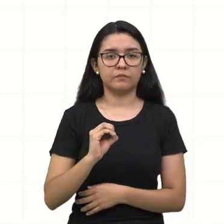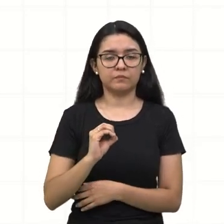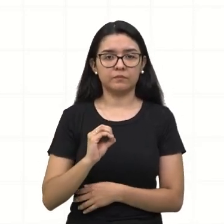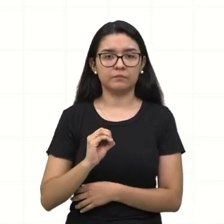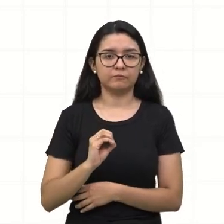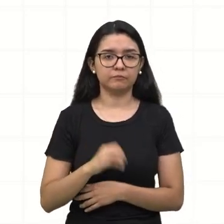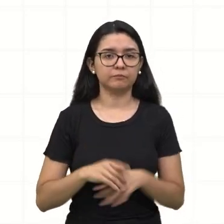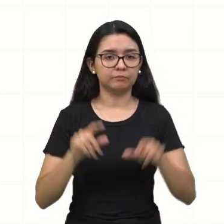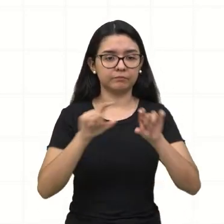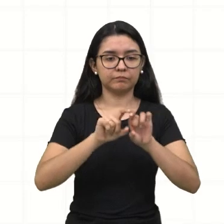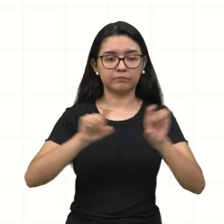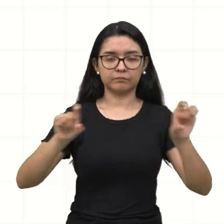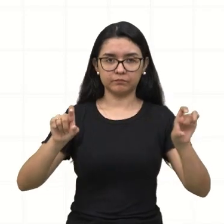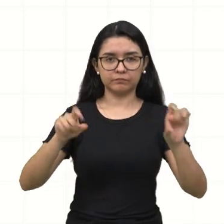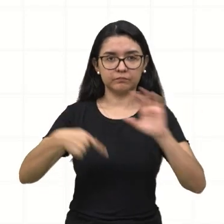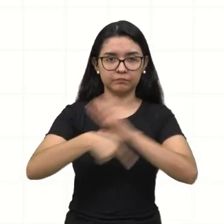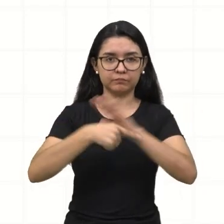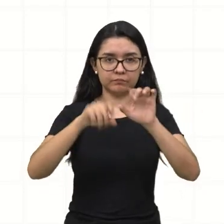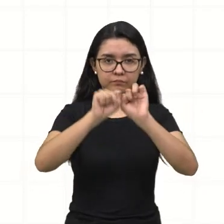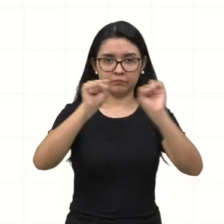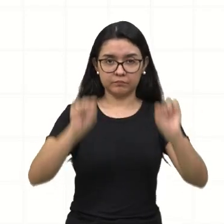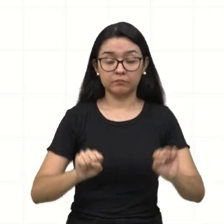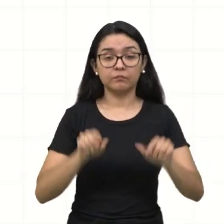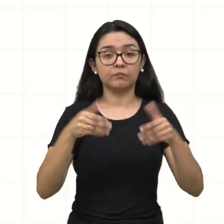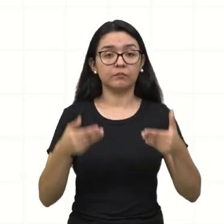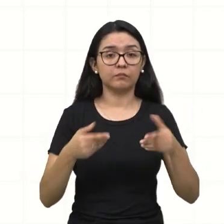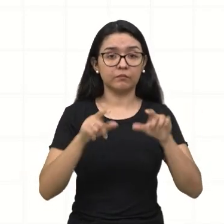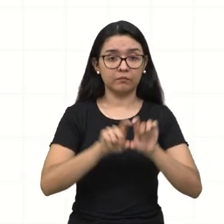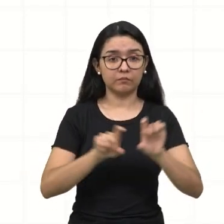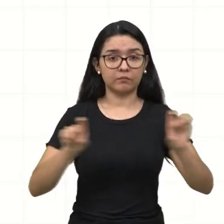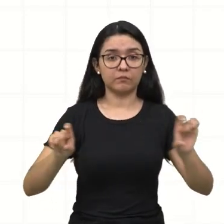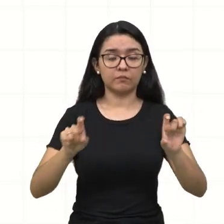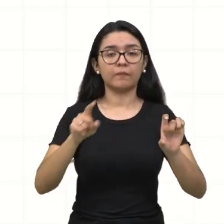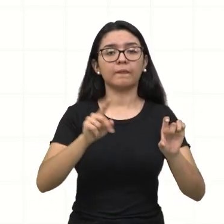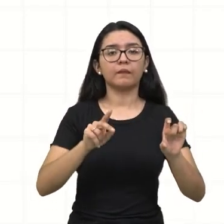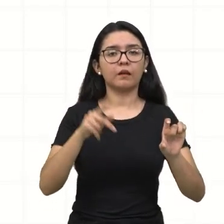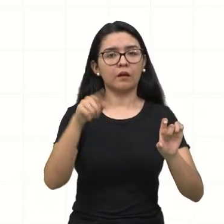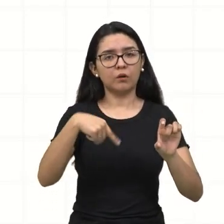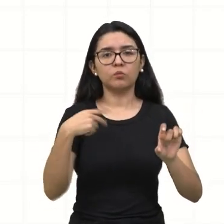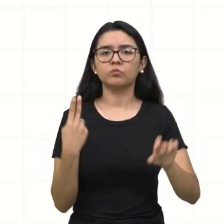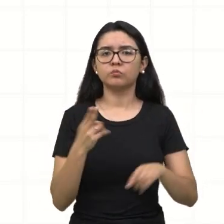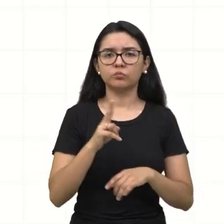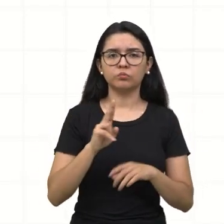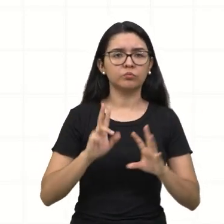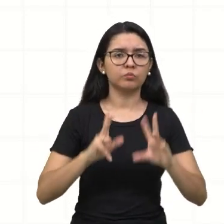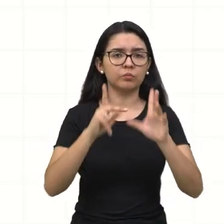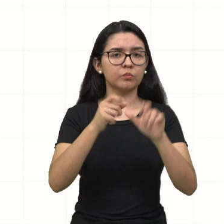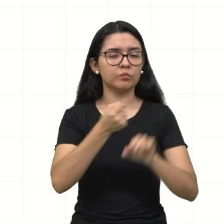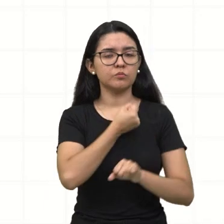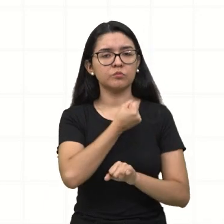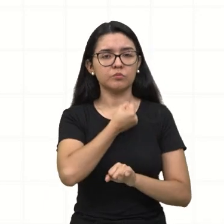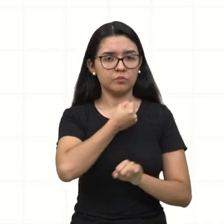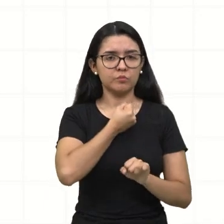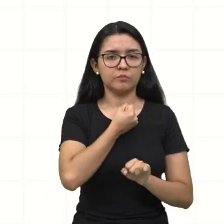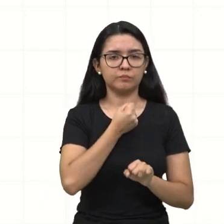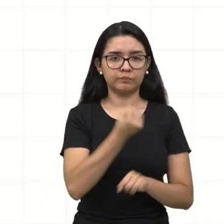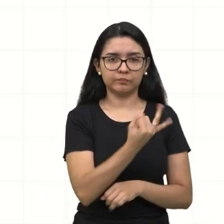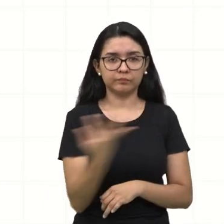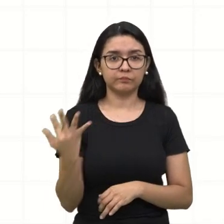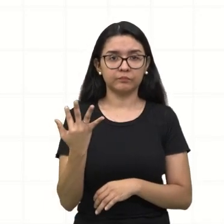e o 0. Então, a partir desses algarismos aqui é que formamos todos os números que vão formar, né, o nosso sistema